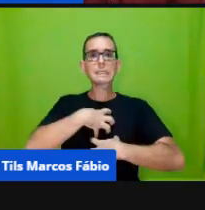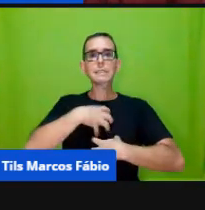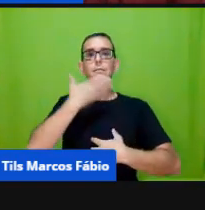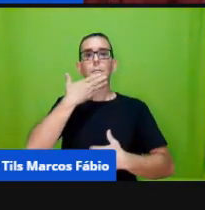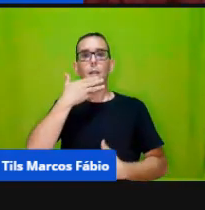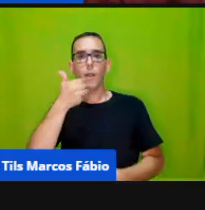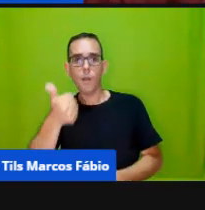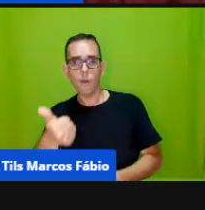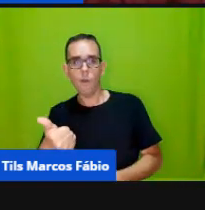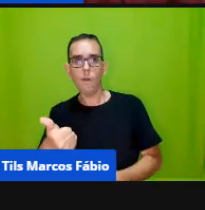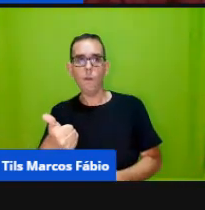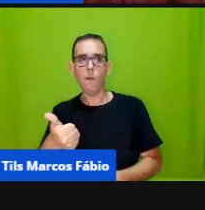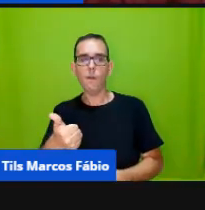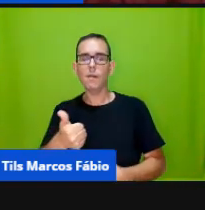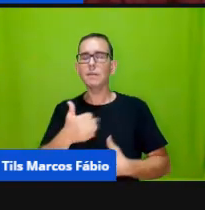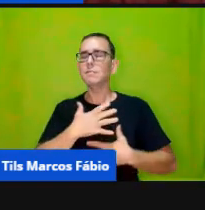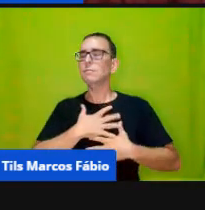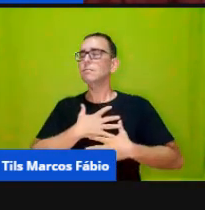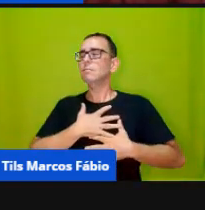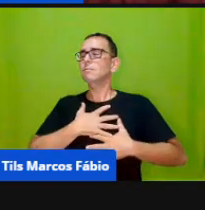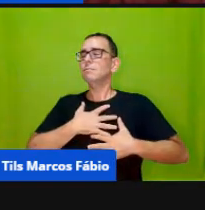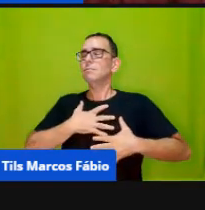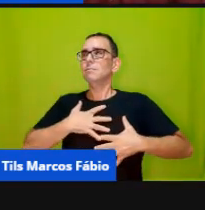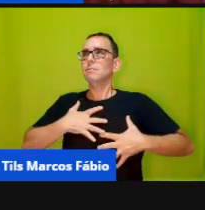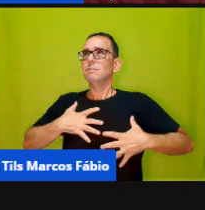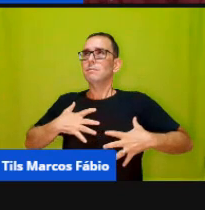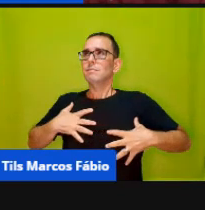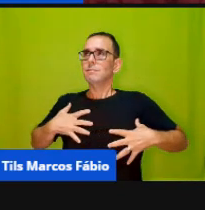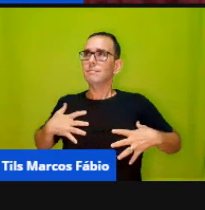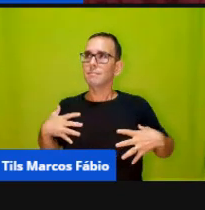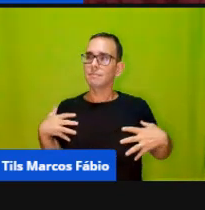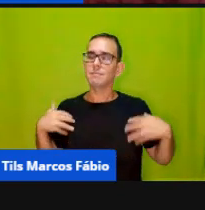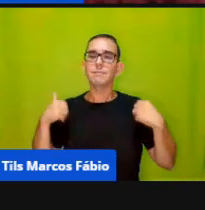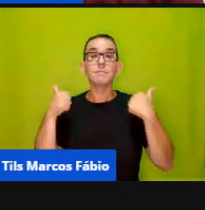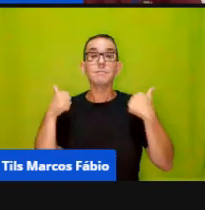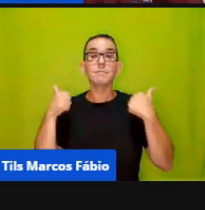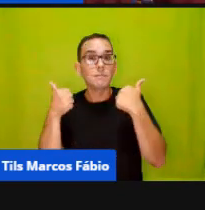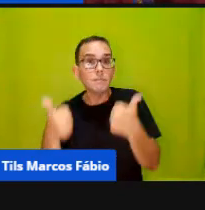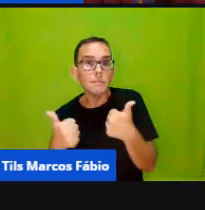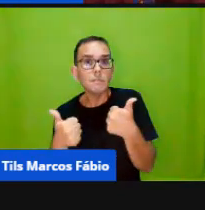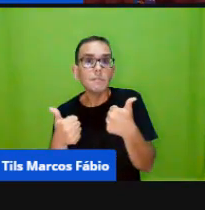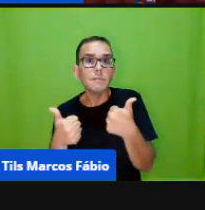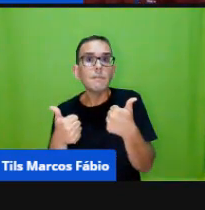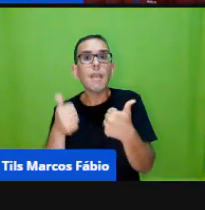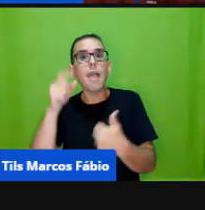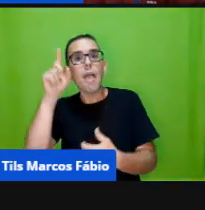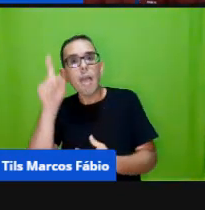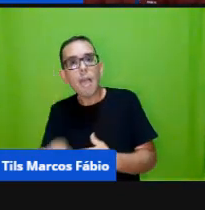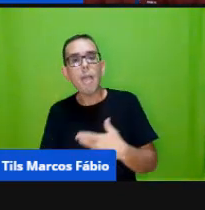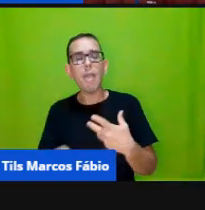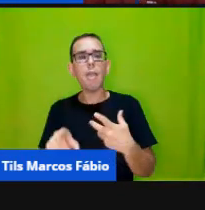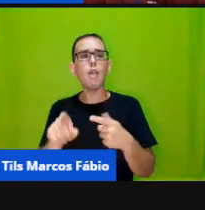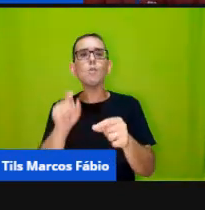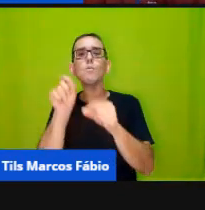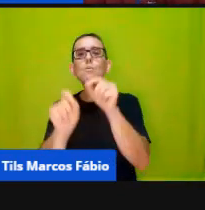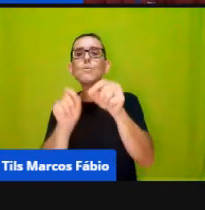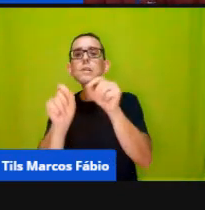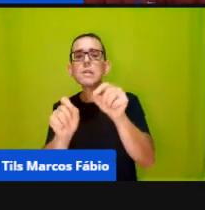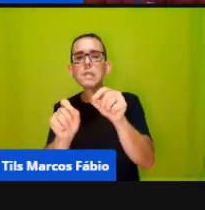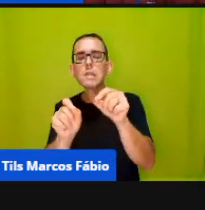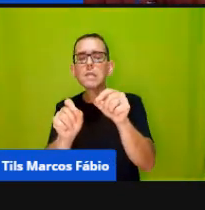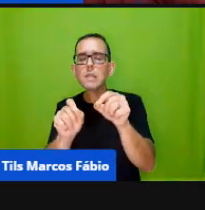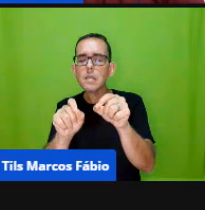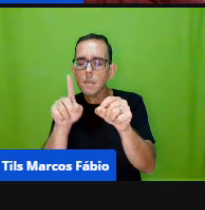ela se sente mais amada, né? Então, essa questão, essa questão é